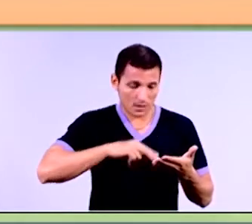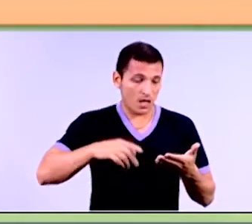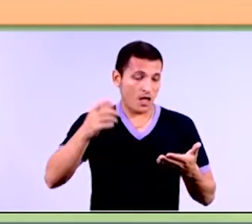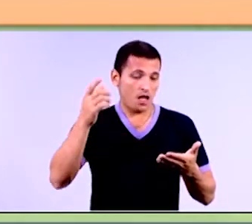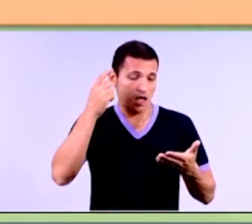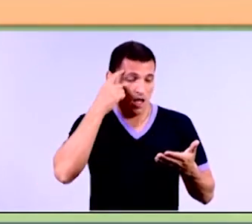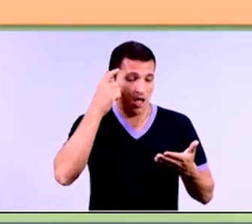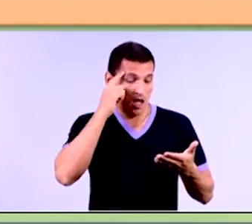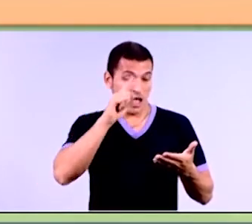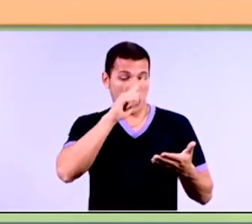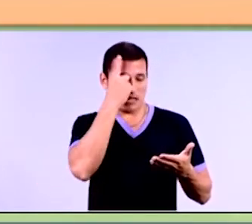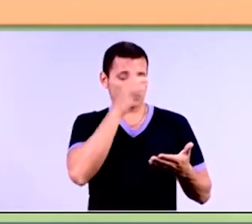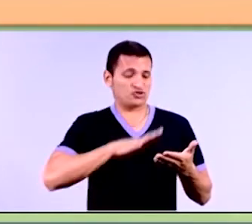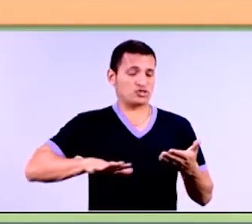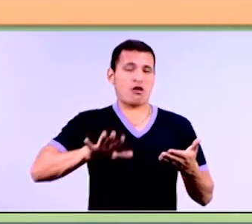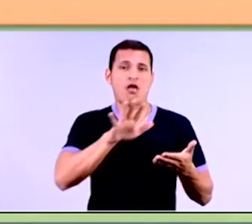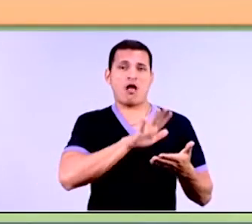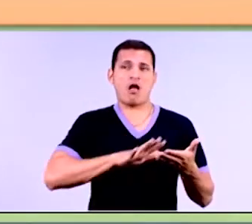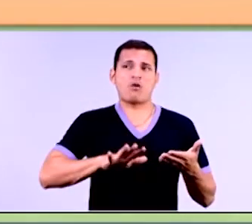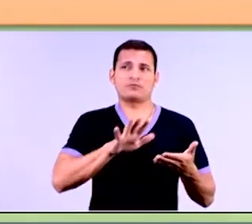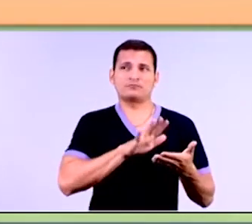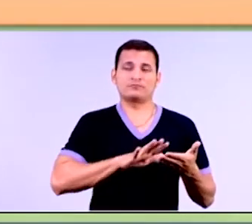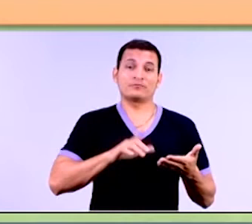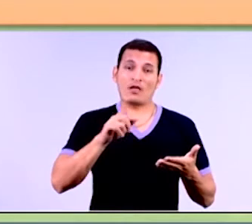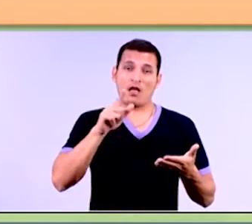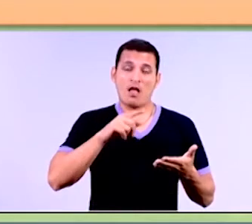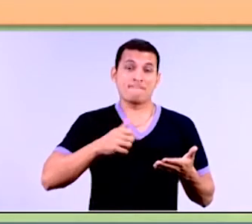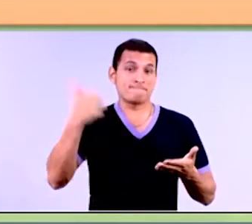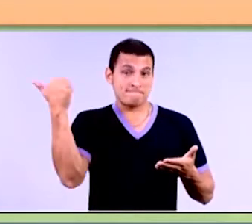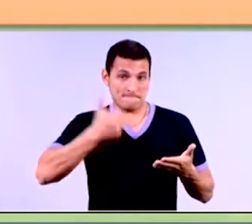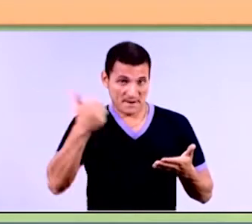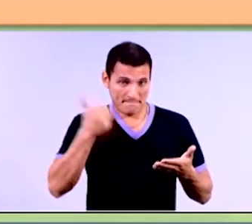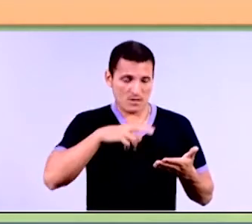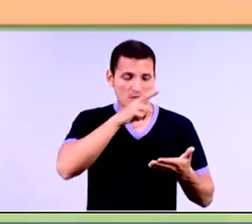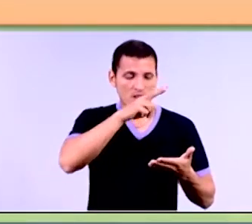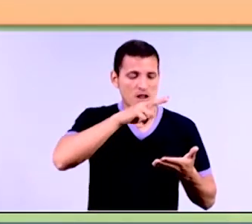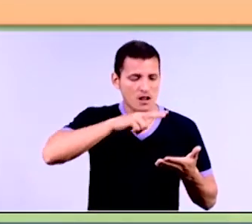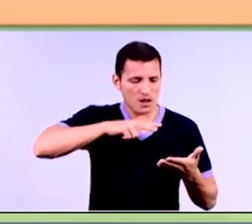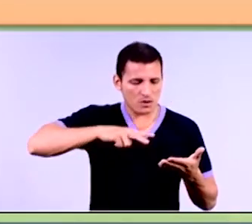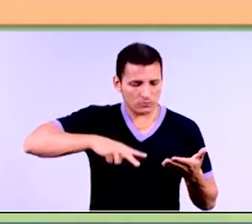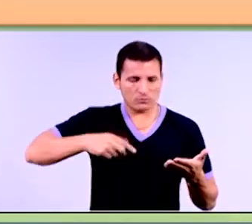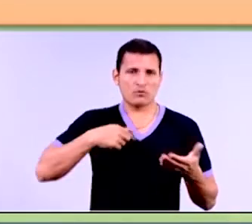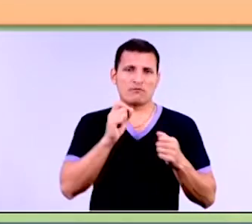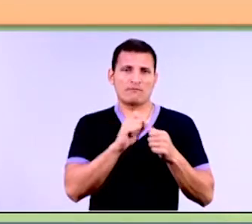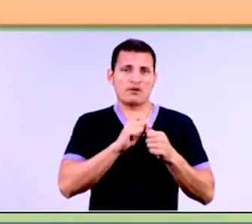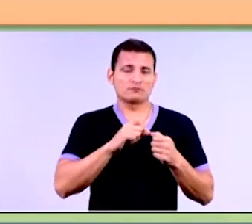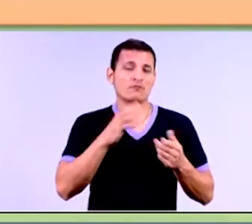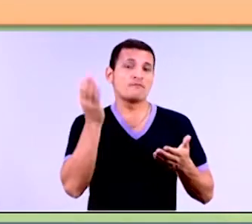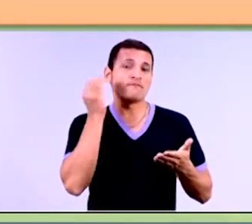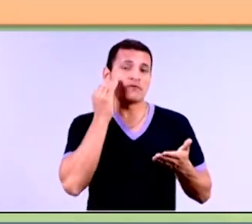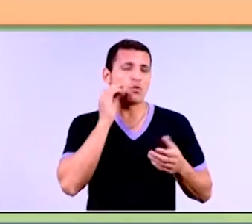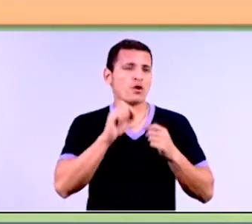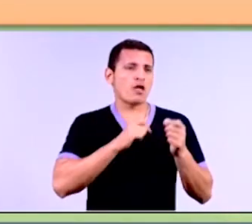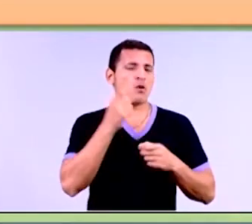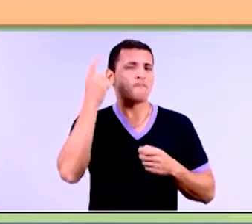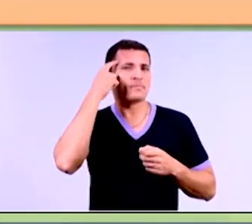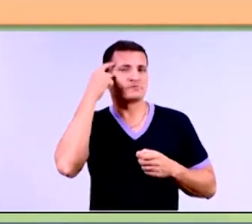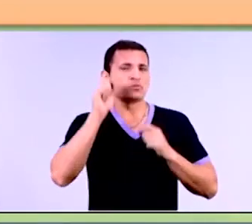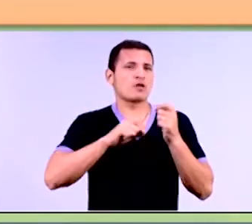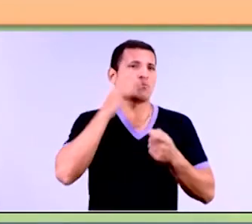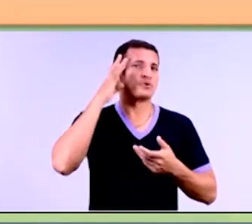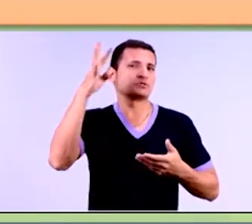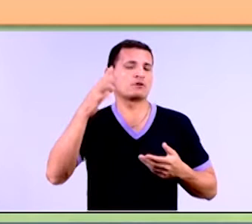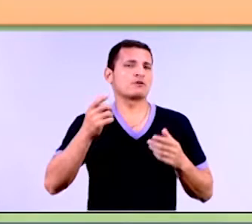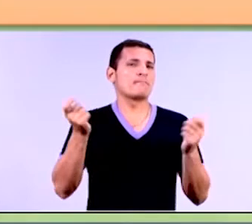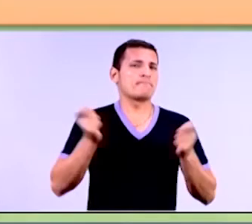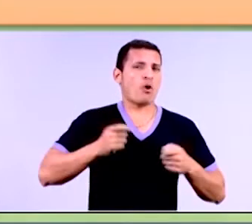trata. Então, é aquela primeira leitura que eu faço justamente para ver se o que eu deduzi, o que eu imaginei, se as hipóteses